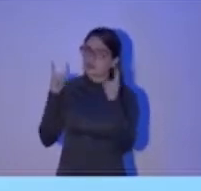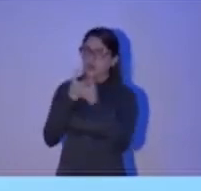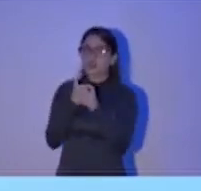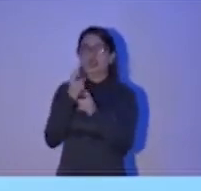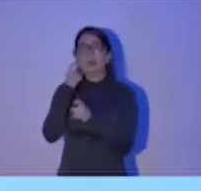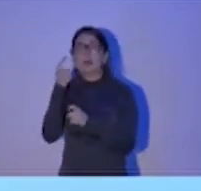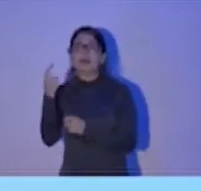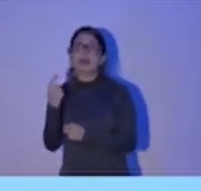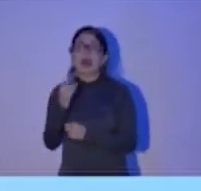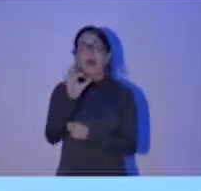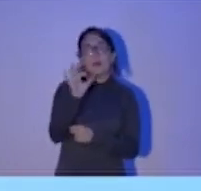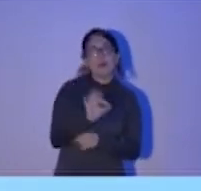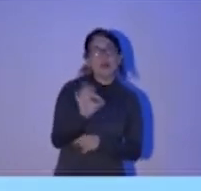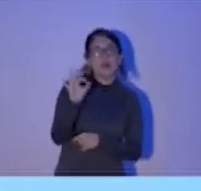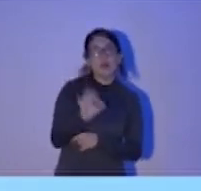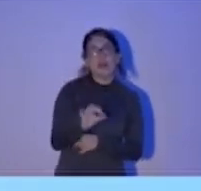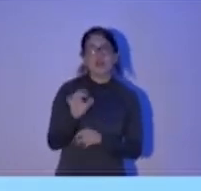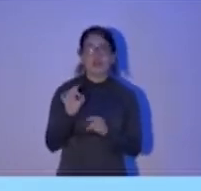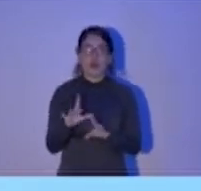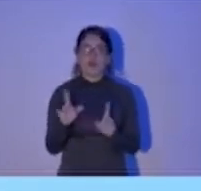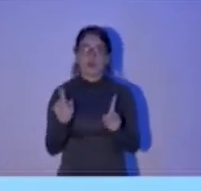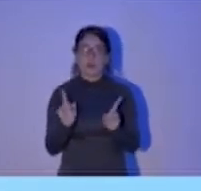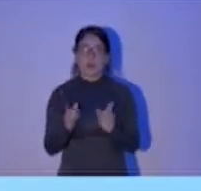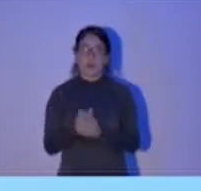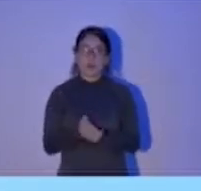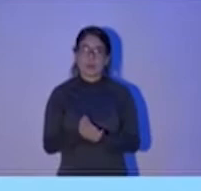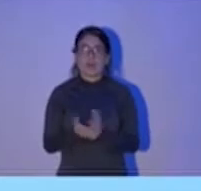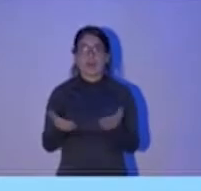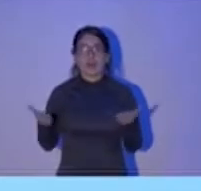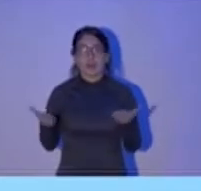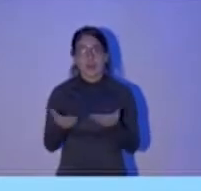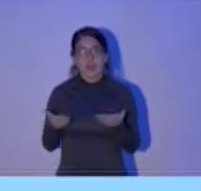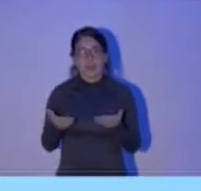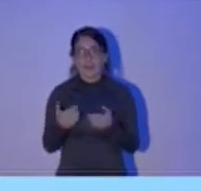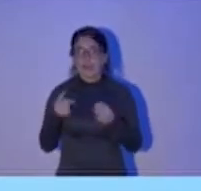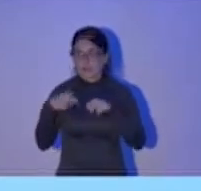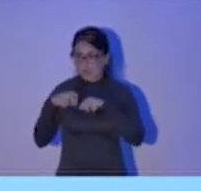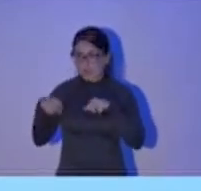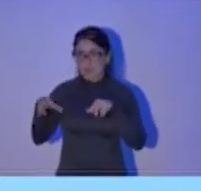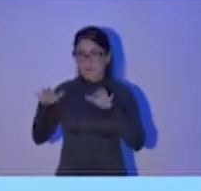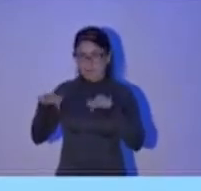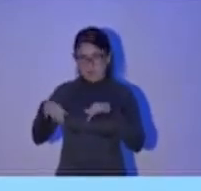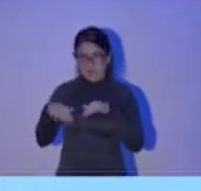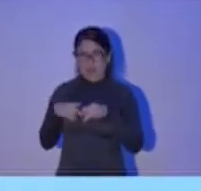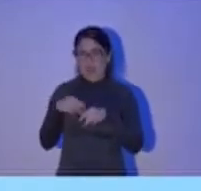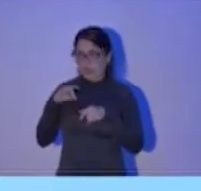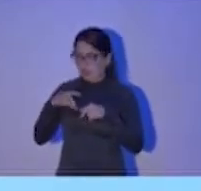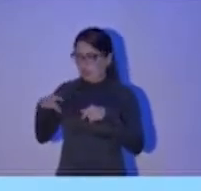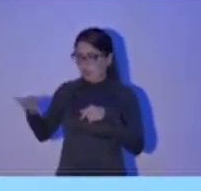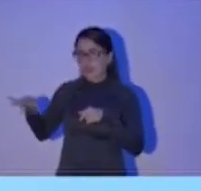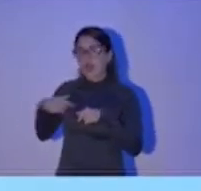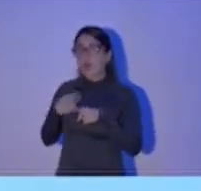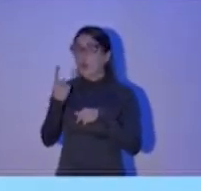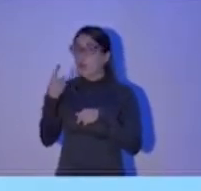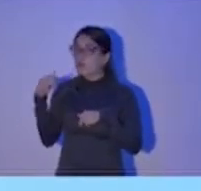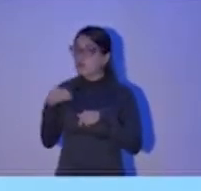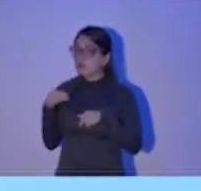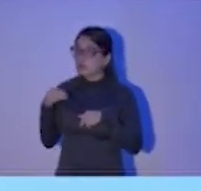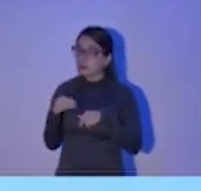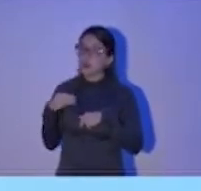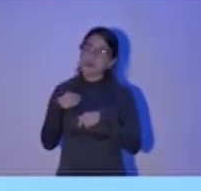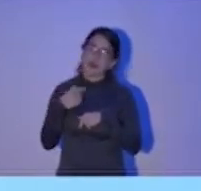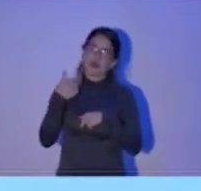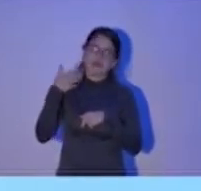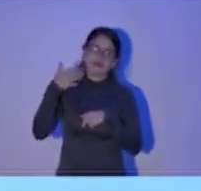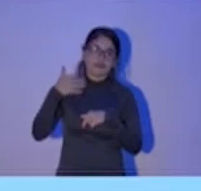focado nesse índice. Eu vou encerrar passando um minutinho para cada um dar palavras finais aqui para a